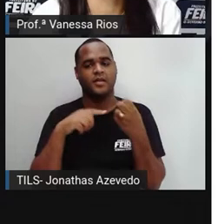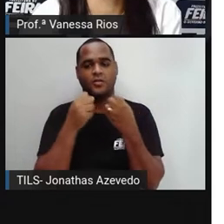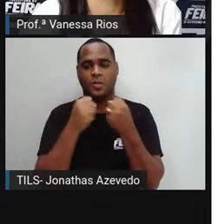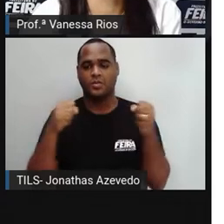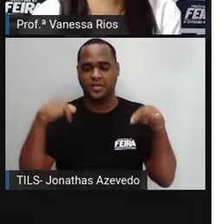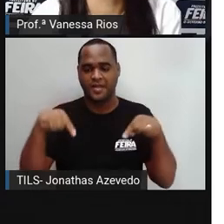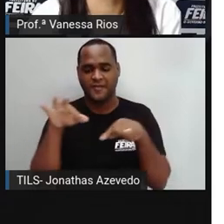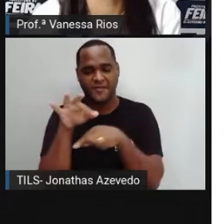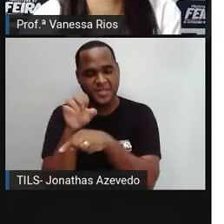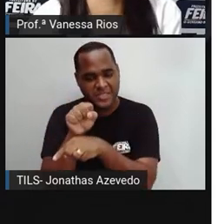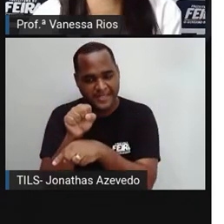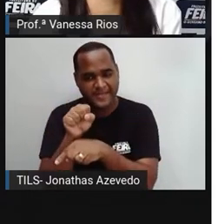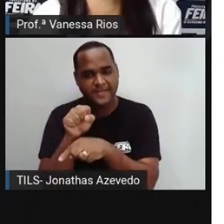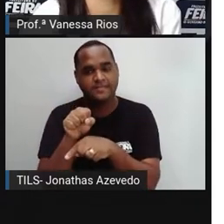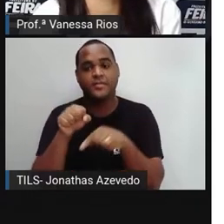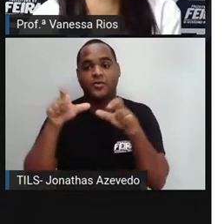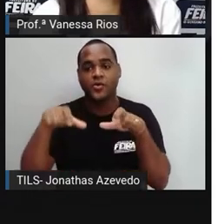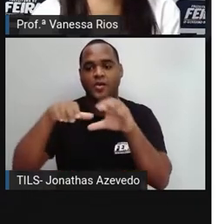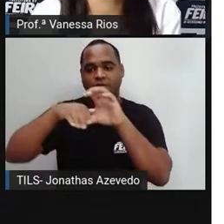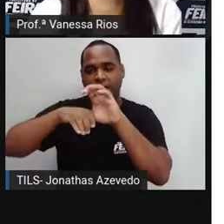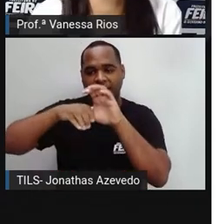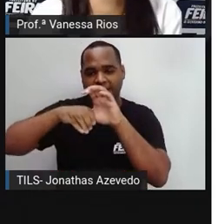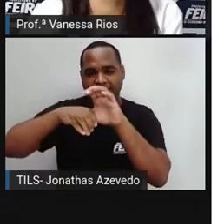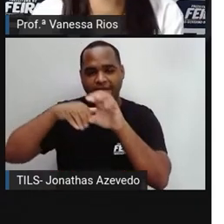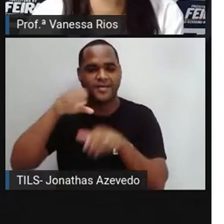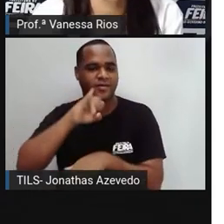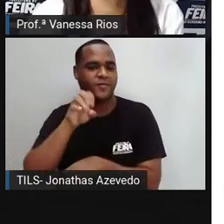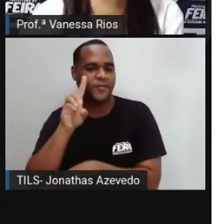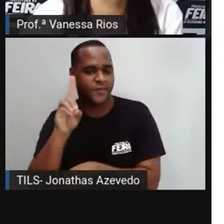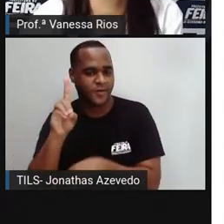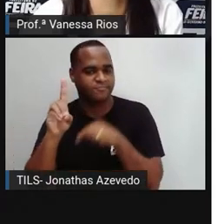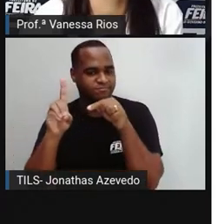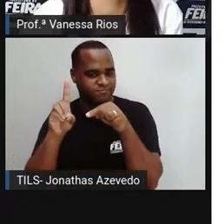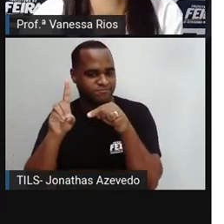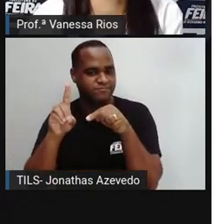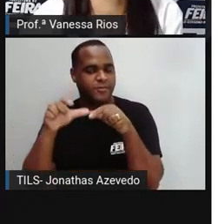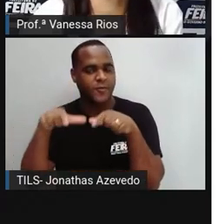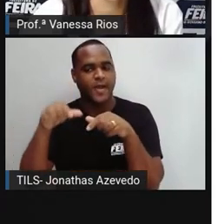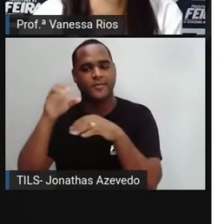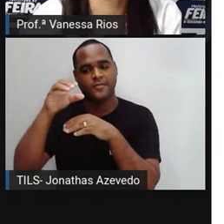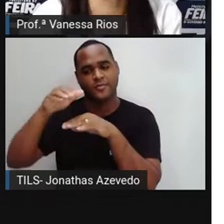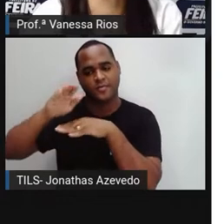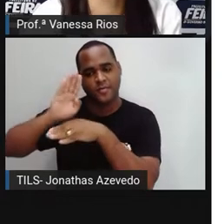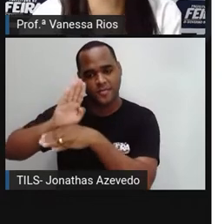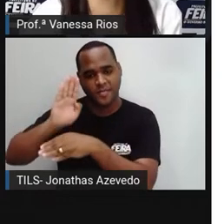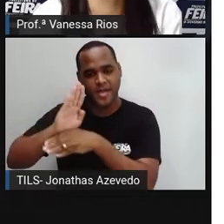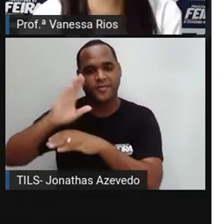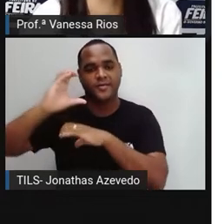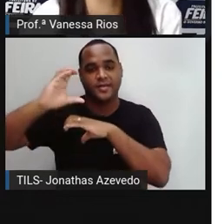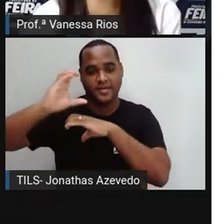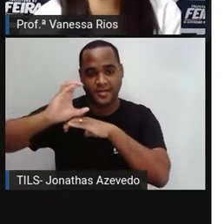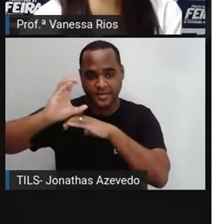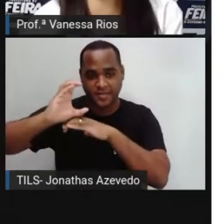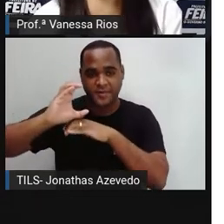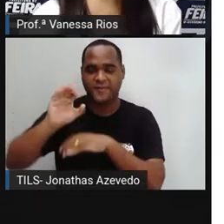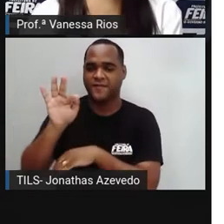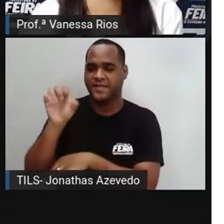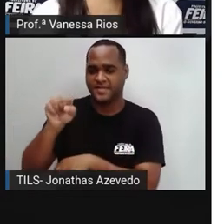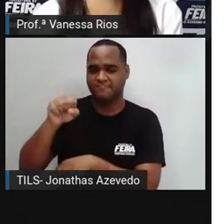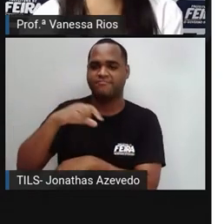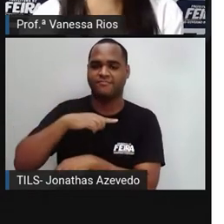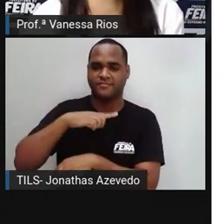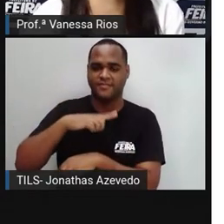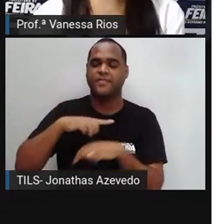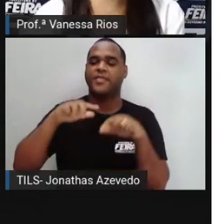cidade de Feira de Santana. Está localizado na Avenida João Duval Carneiro, no bairro Casebe, Feira de Santana.